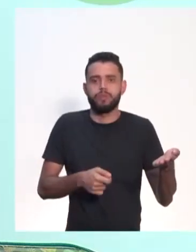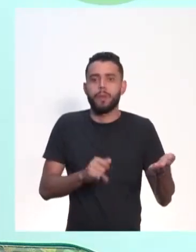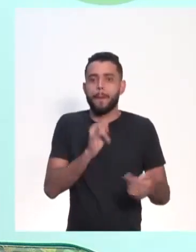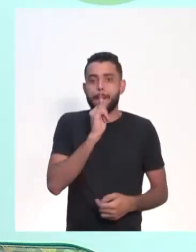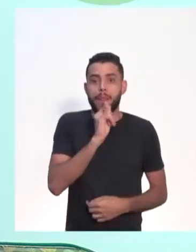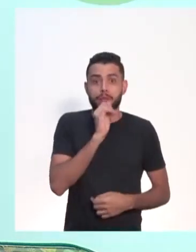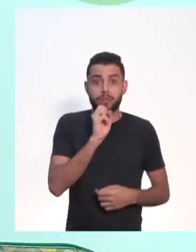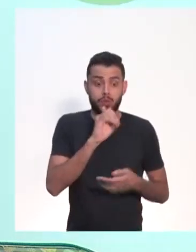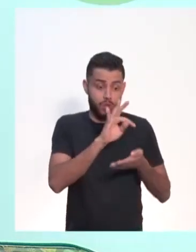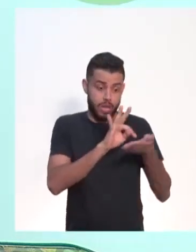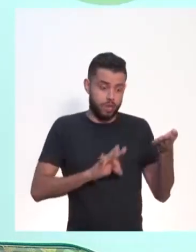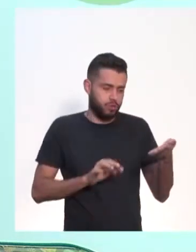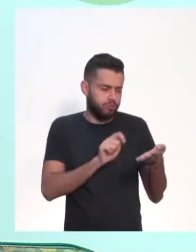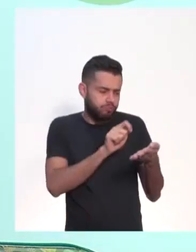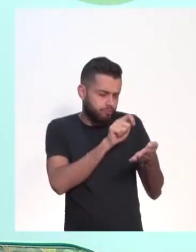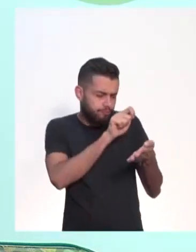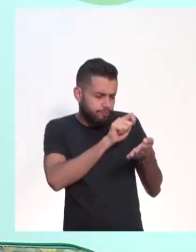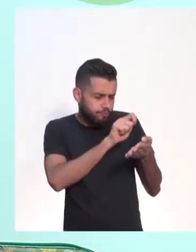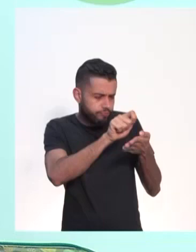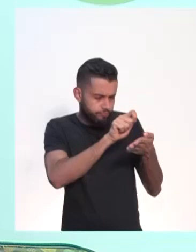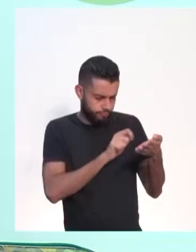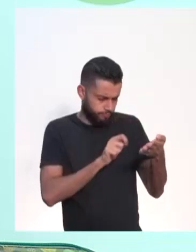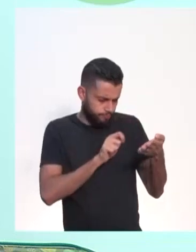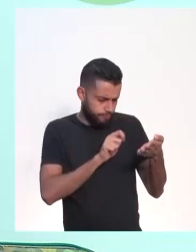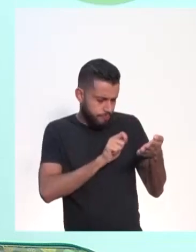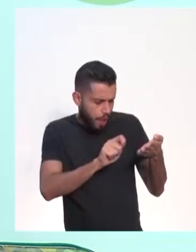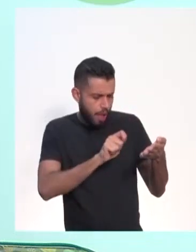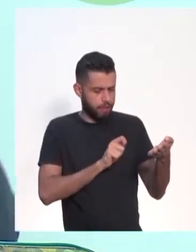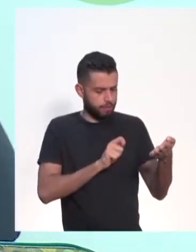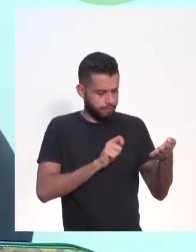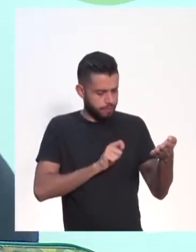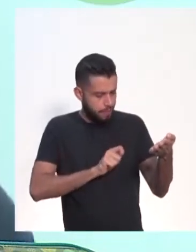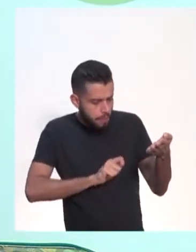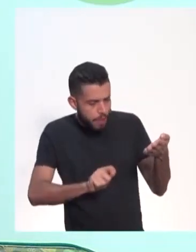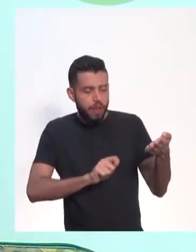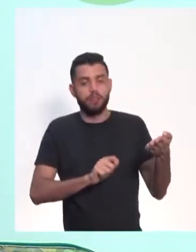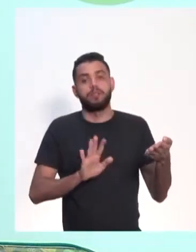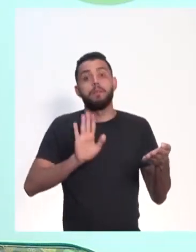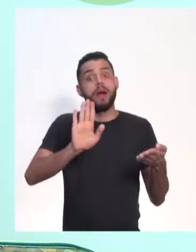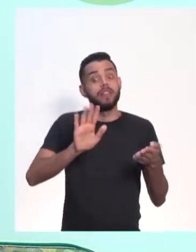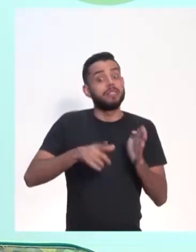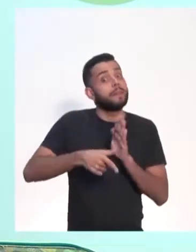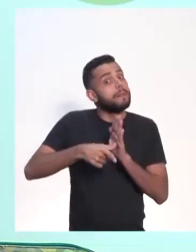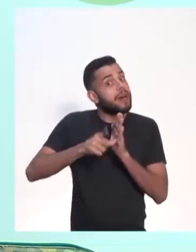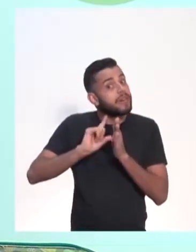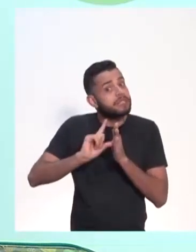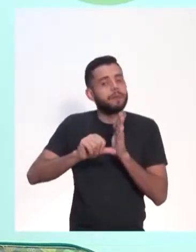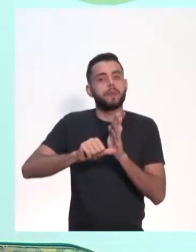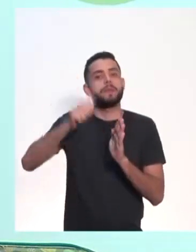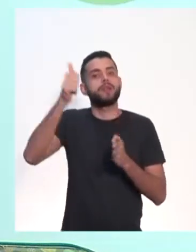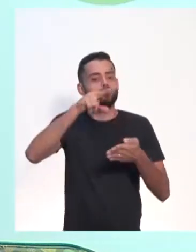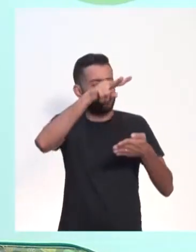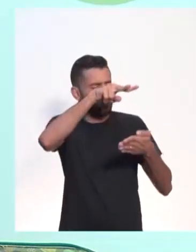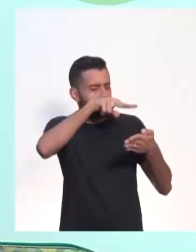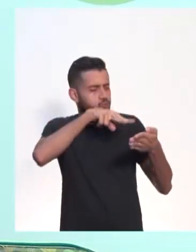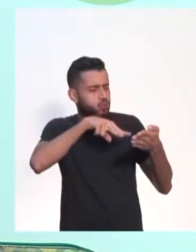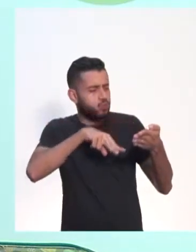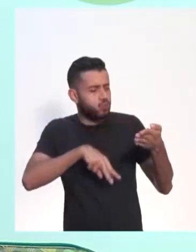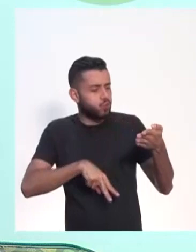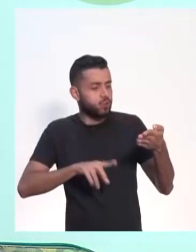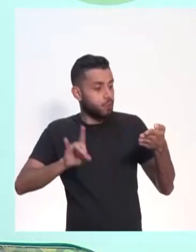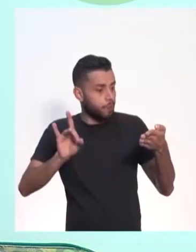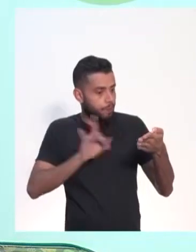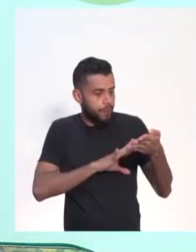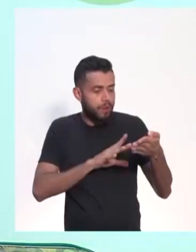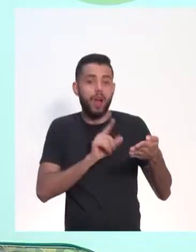vai grifar o texto que a gente está estudando, a primeira coisa é fazer a leitura completa e só depois selecionar